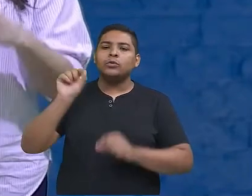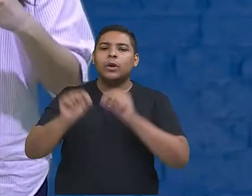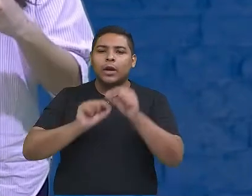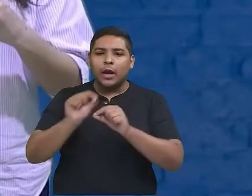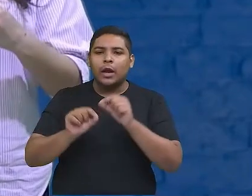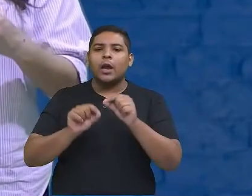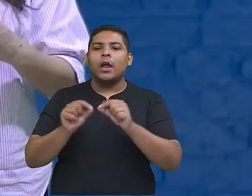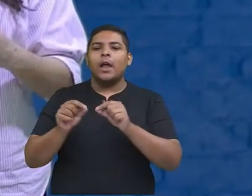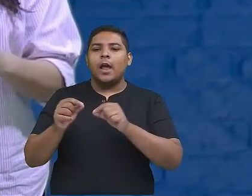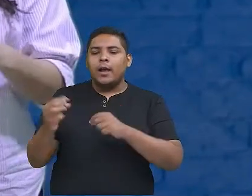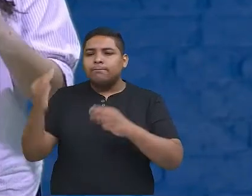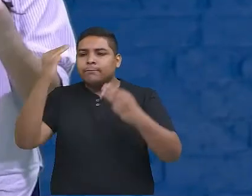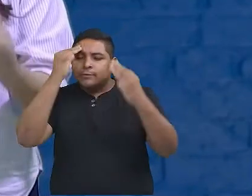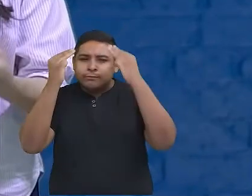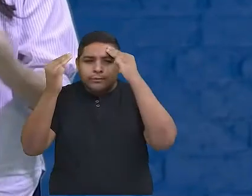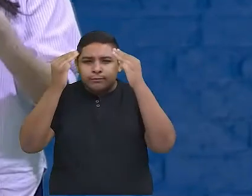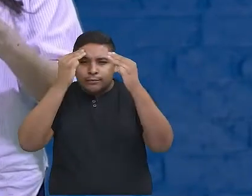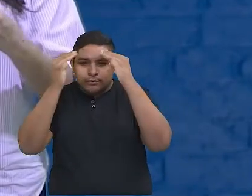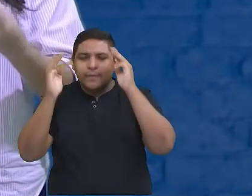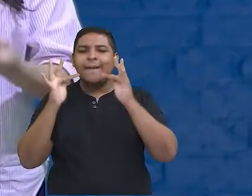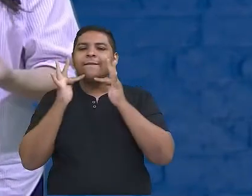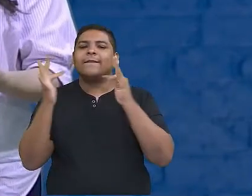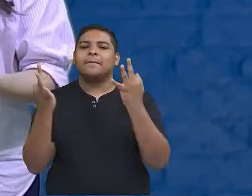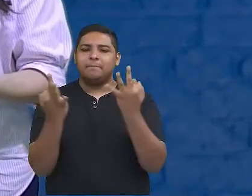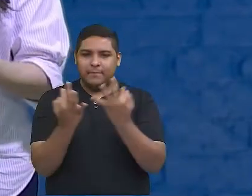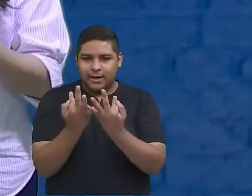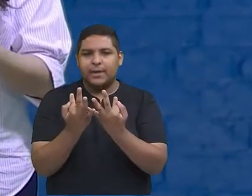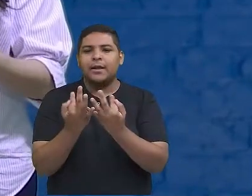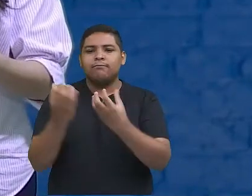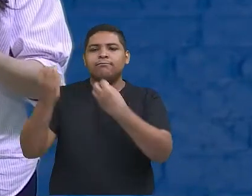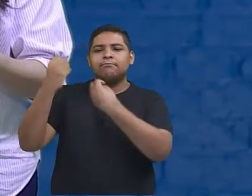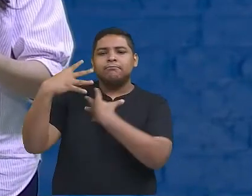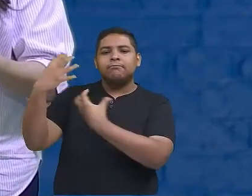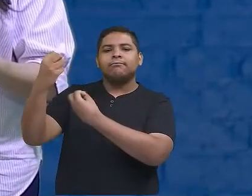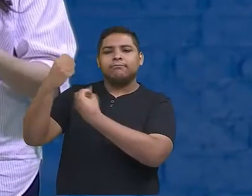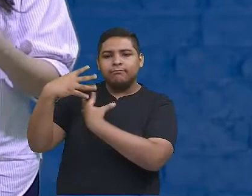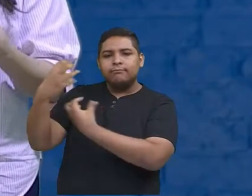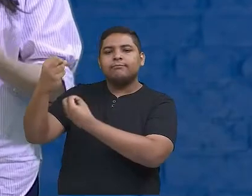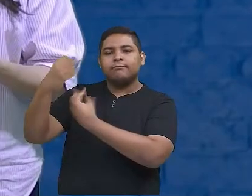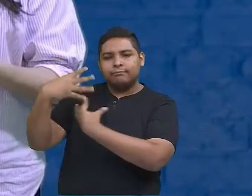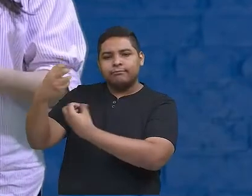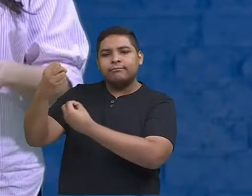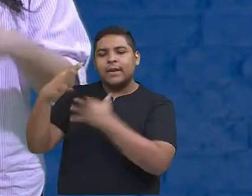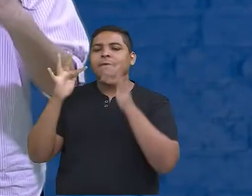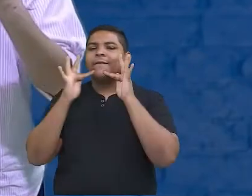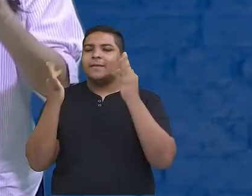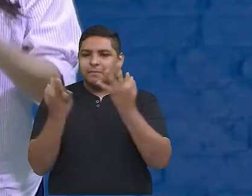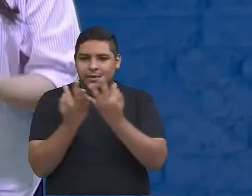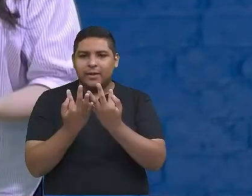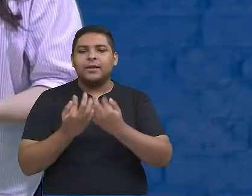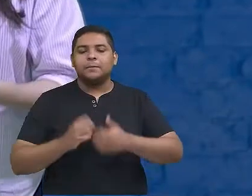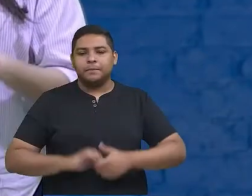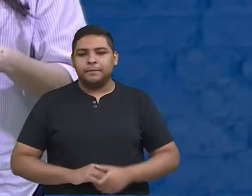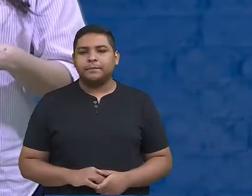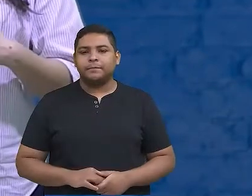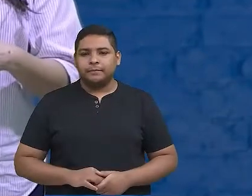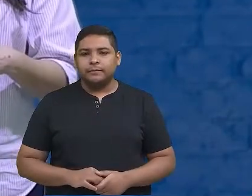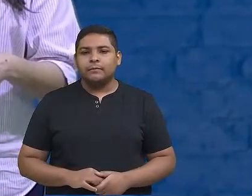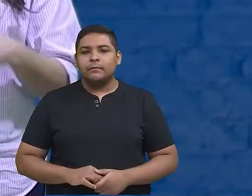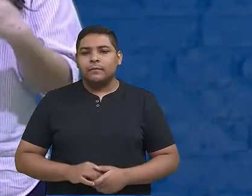né? Na educação que o pai e a mãe vão nos dar, ok? Então,